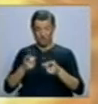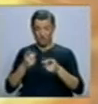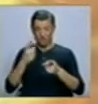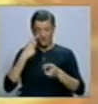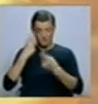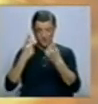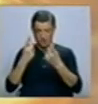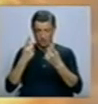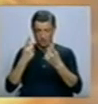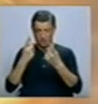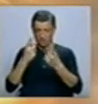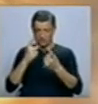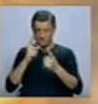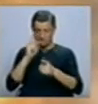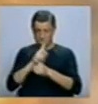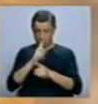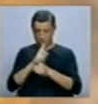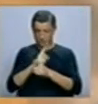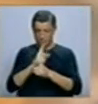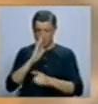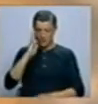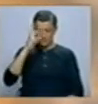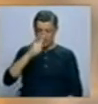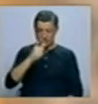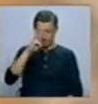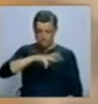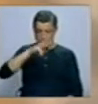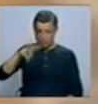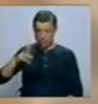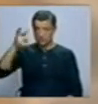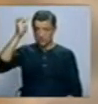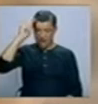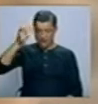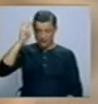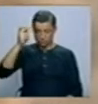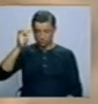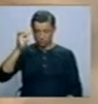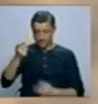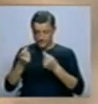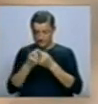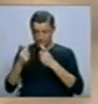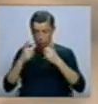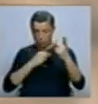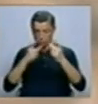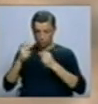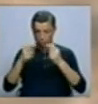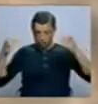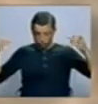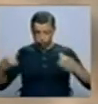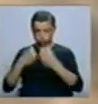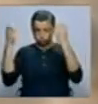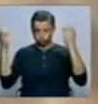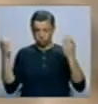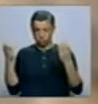ver. É que, mesmo passado 1.000 milhões de anos, provavelmente o que se assistiu à volta dessas estrelas foi a colisão